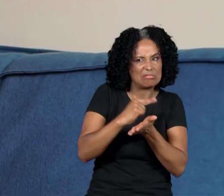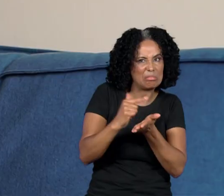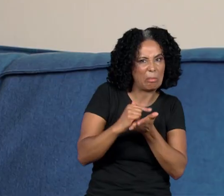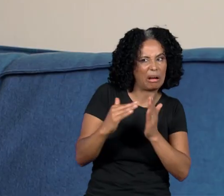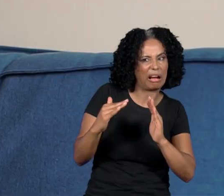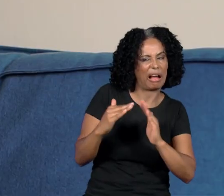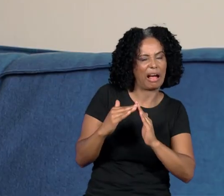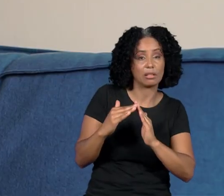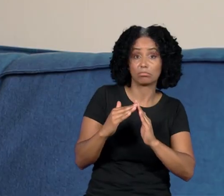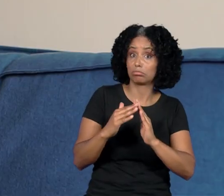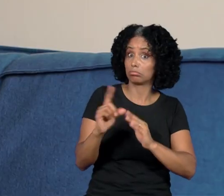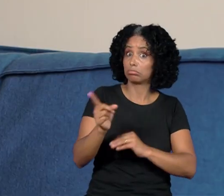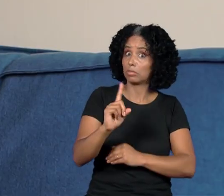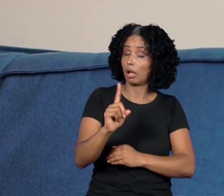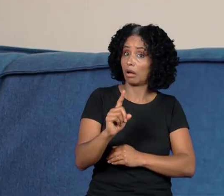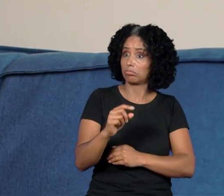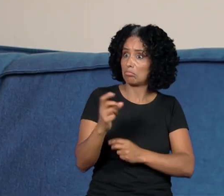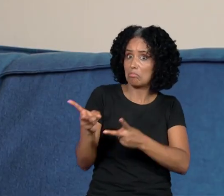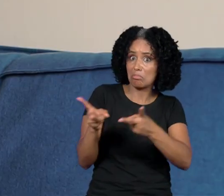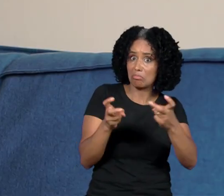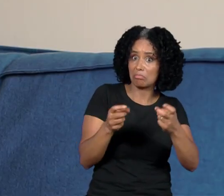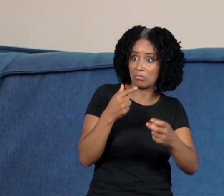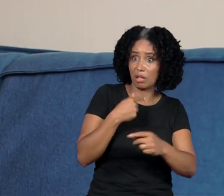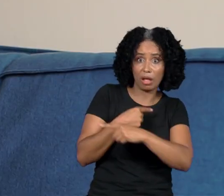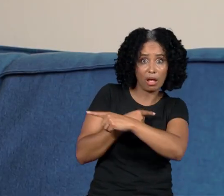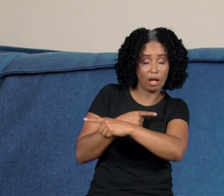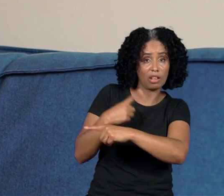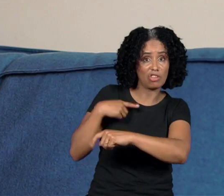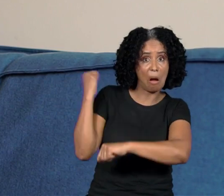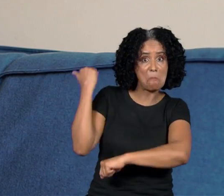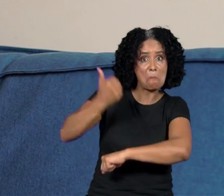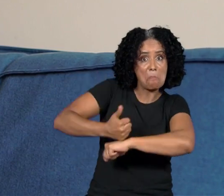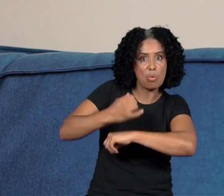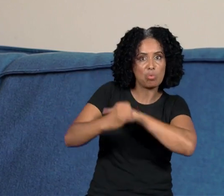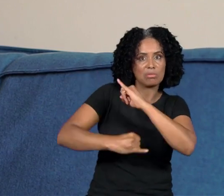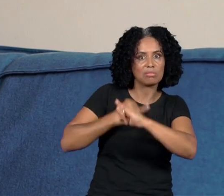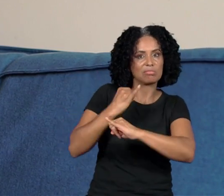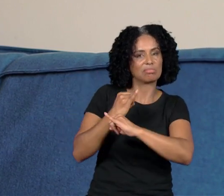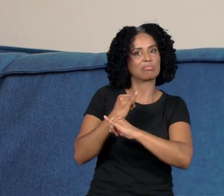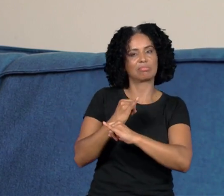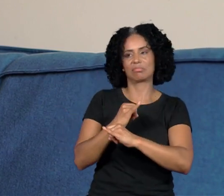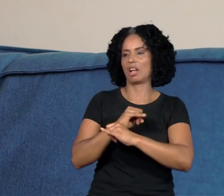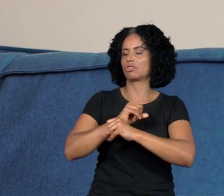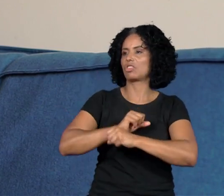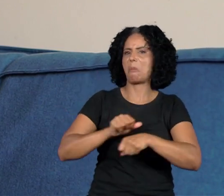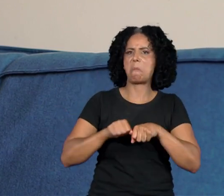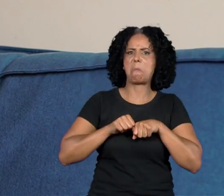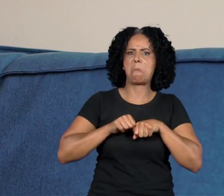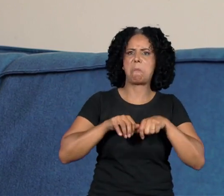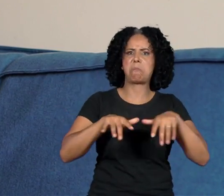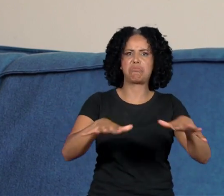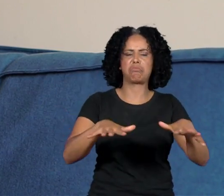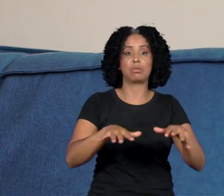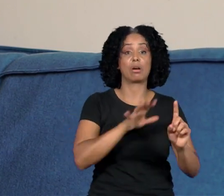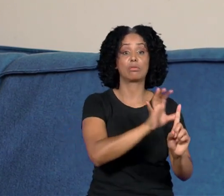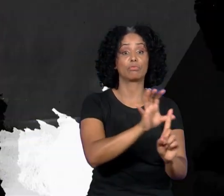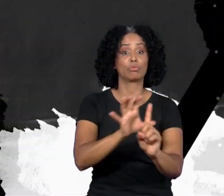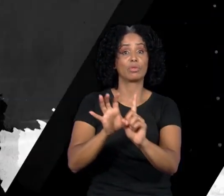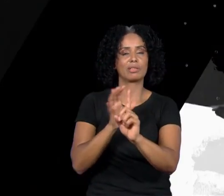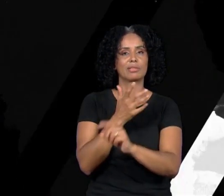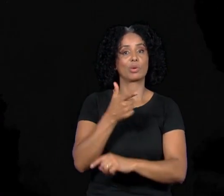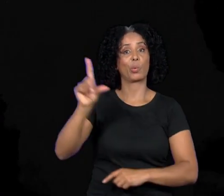ganhando espaço, ganhando voz, falando sobre isso na internet, acaba fazendo com que outras pessoas também olhem para isso de uma outra